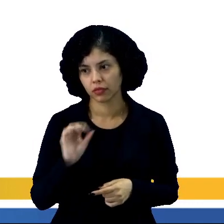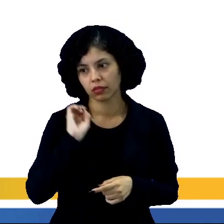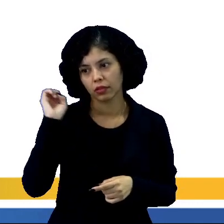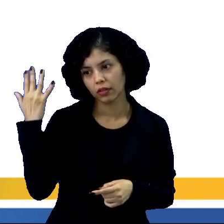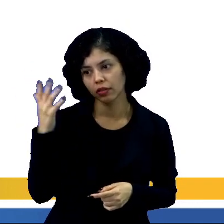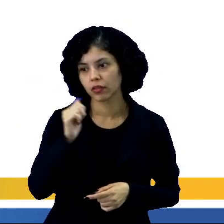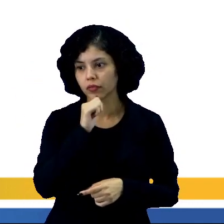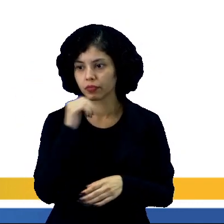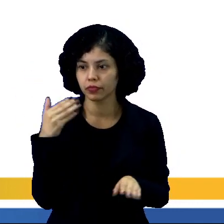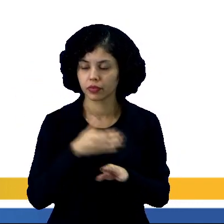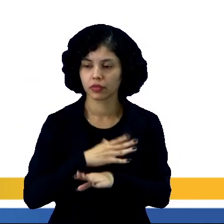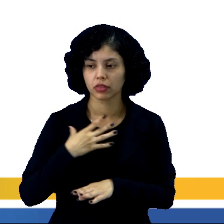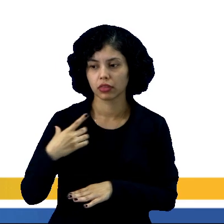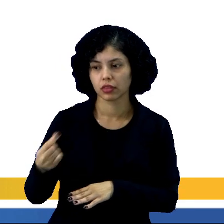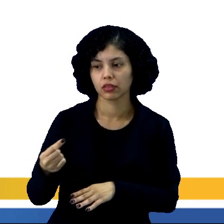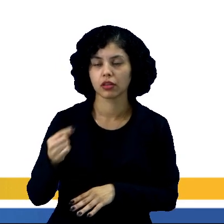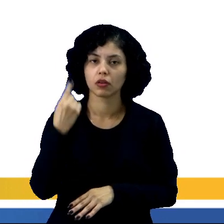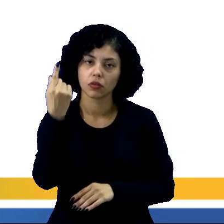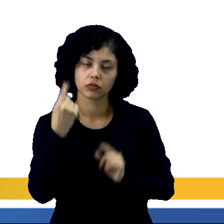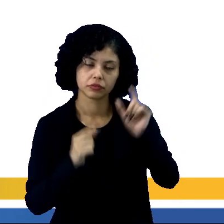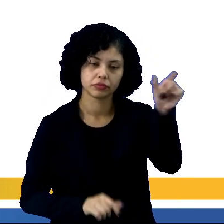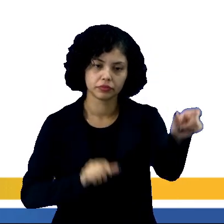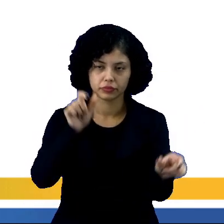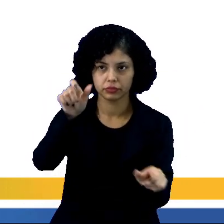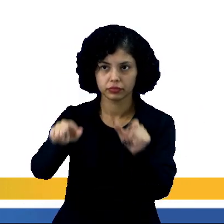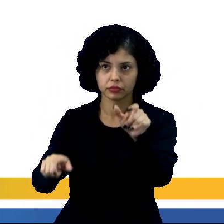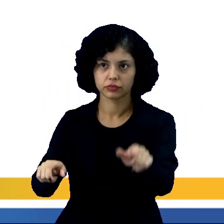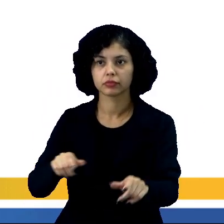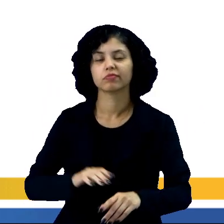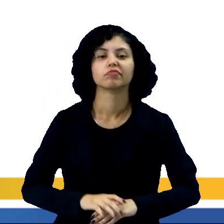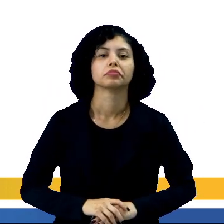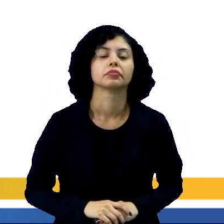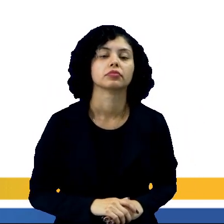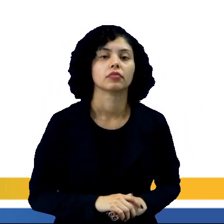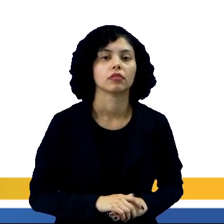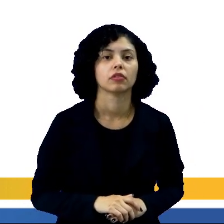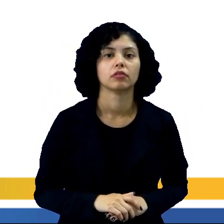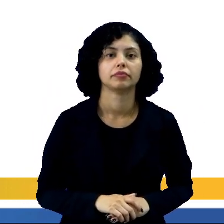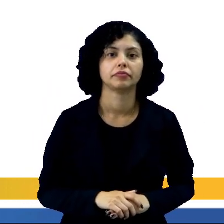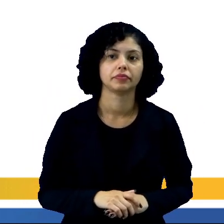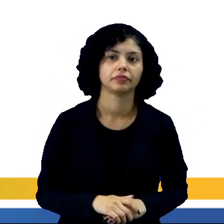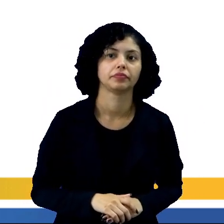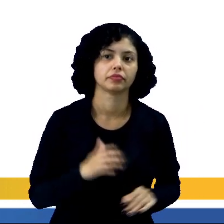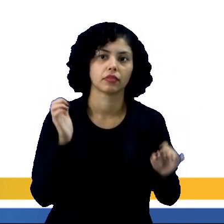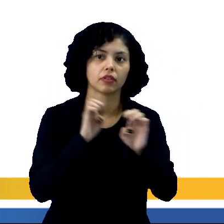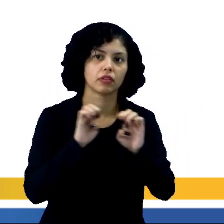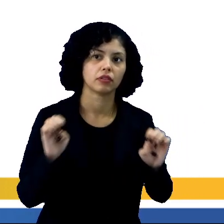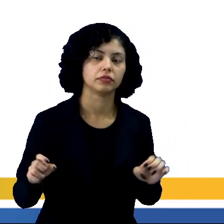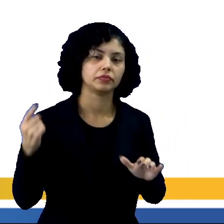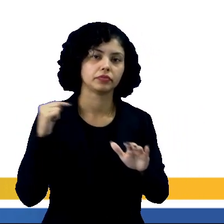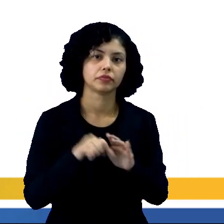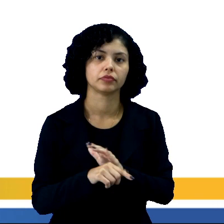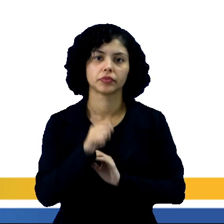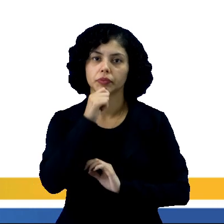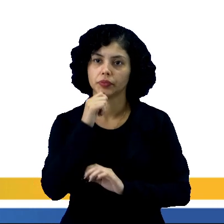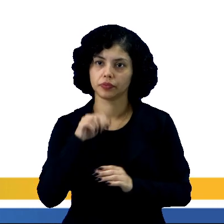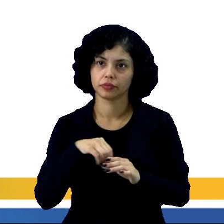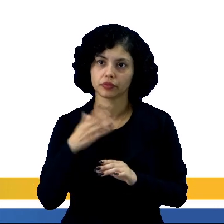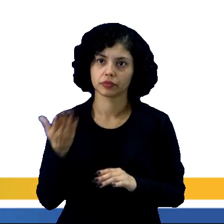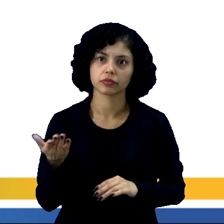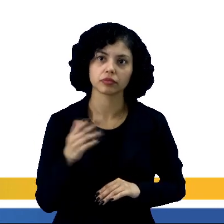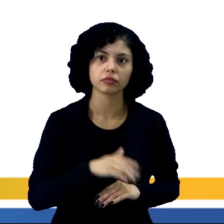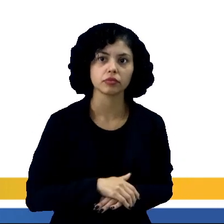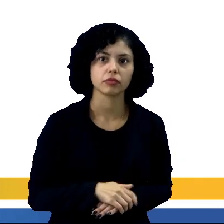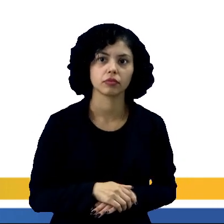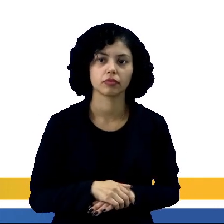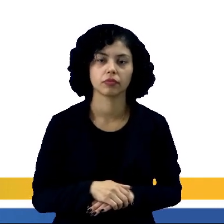corresponde à entrada ou saída de um ou mais personagens, tá? Então aí é a estrutura interna e